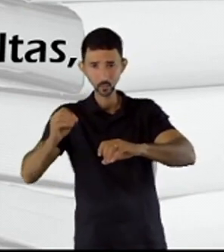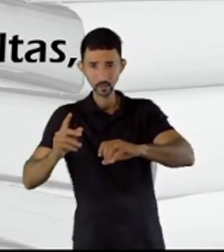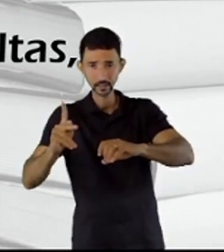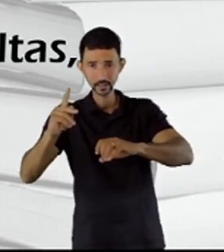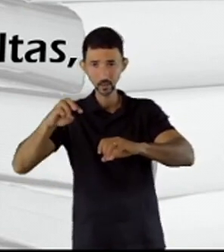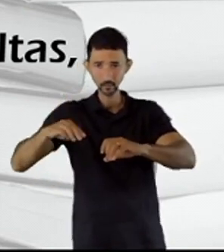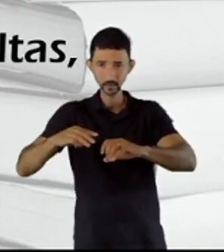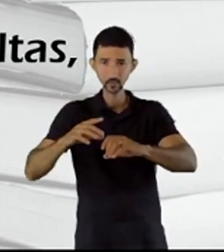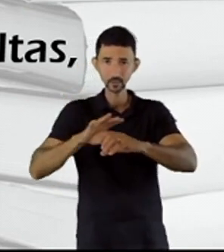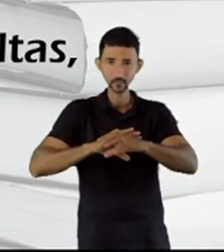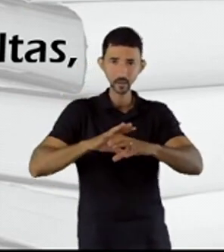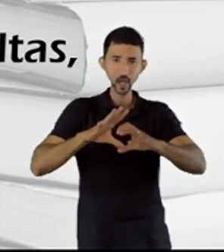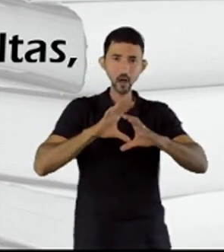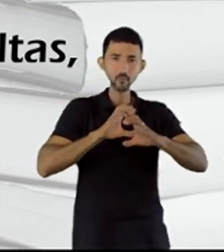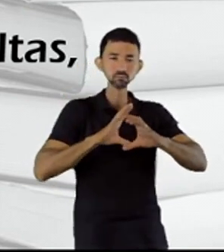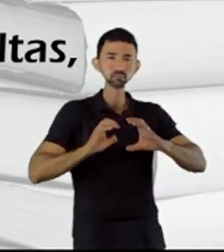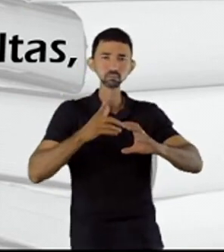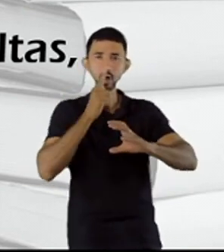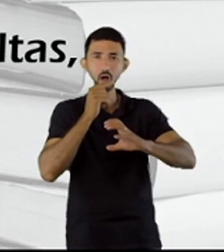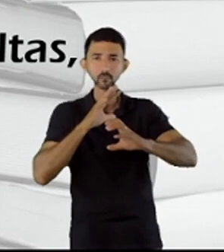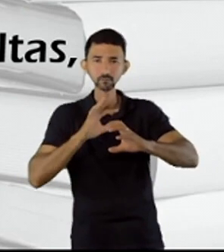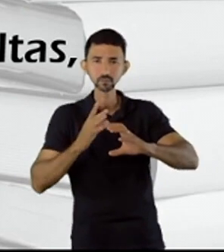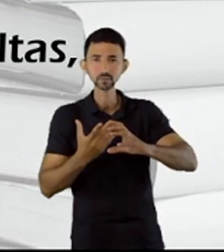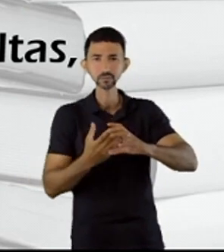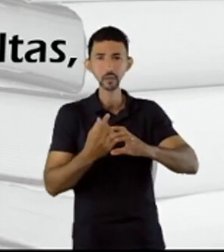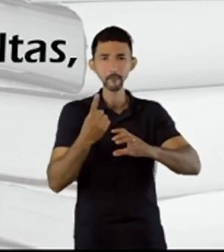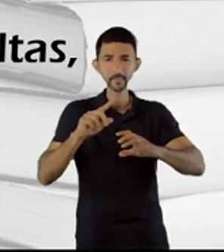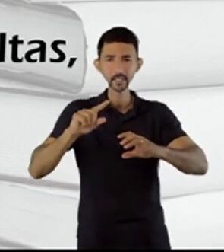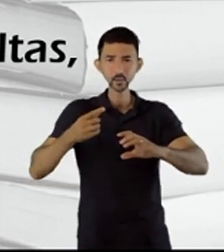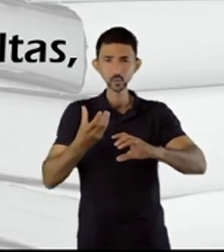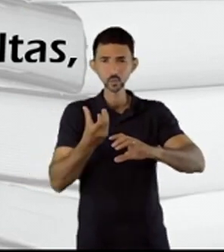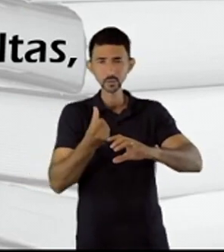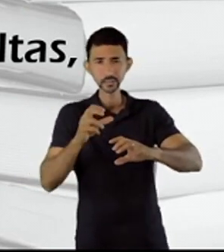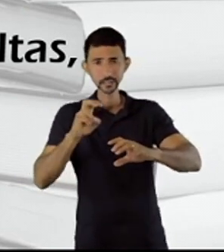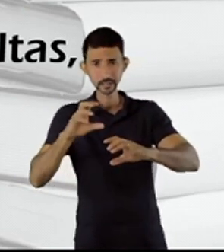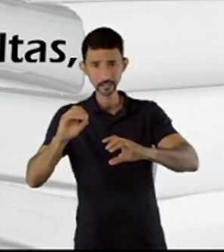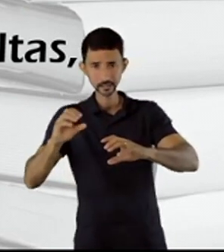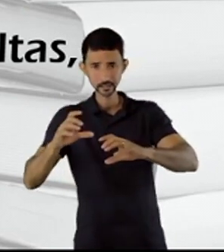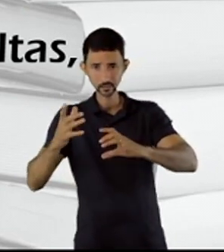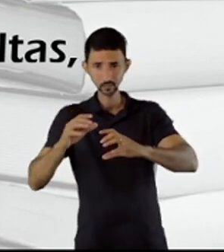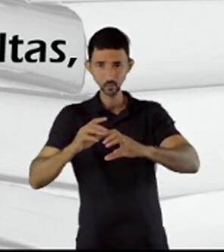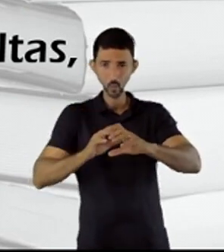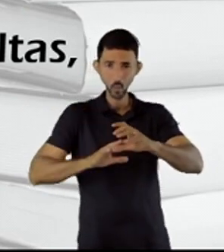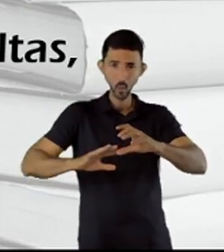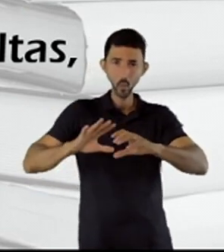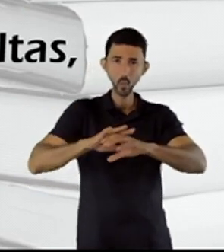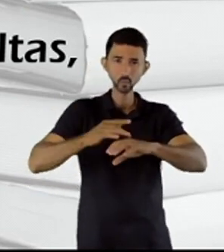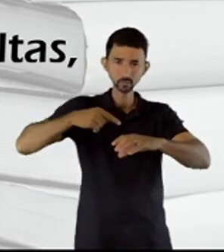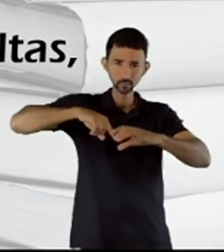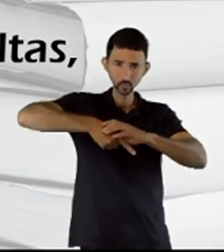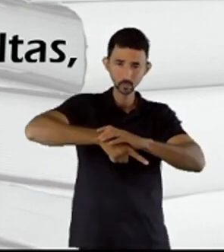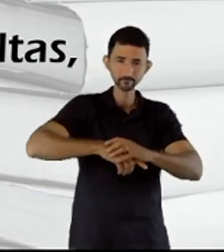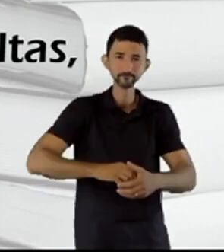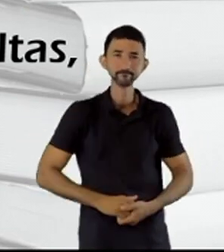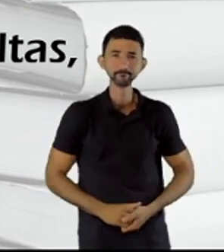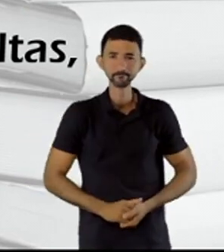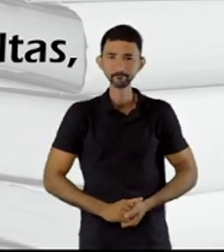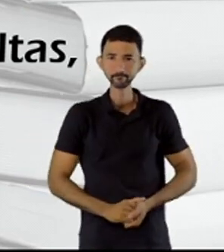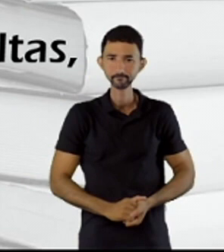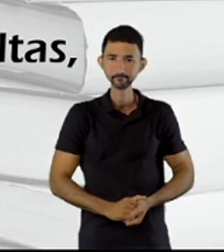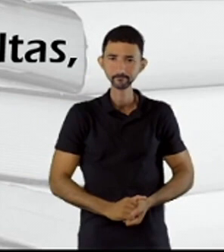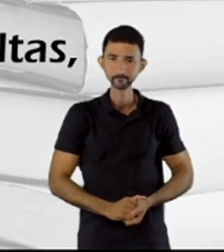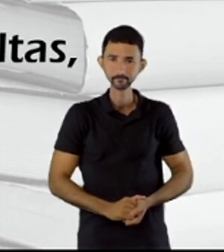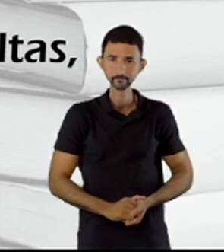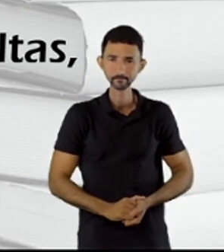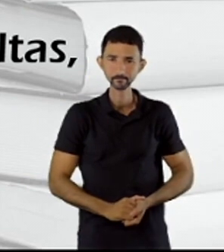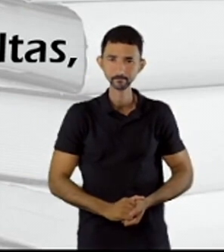núcleo líquido, com um raio de cerca de 1.600 km, que envolve esse núcleo sólido, que é o núcleo interno.